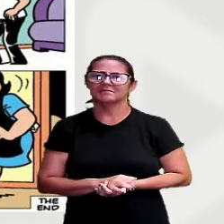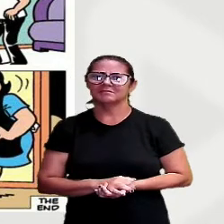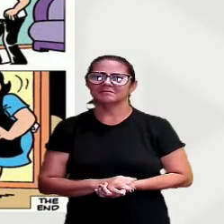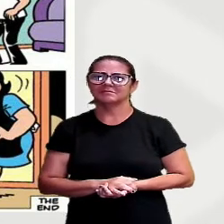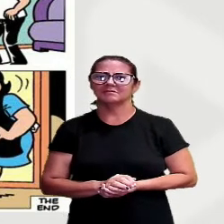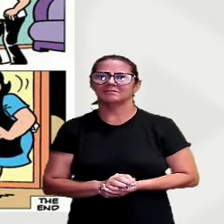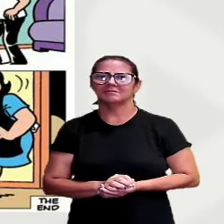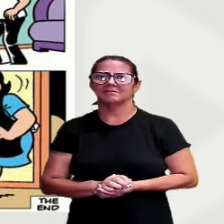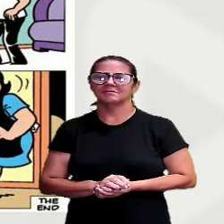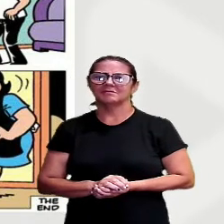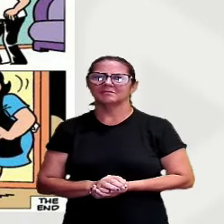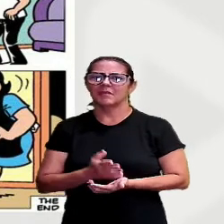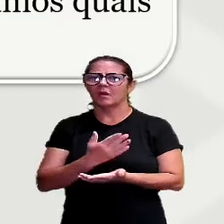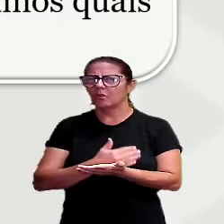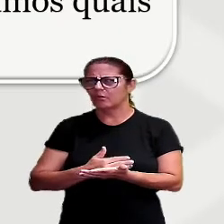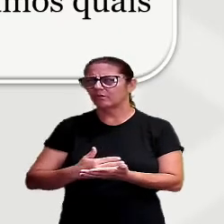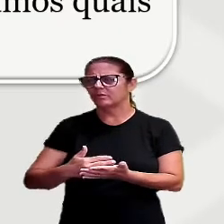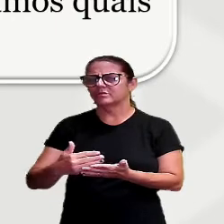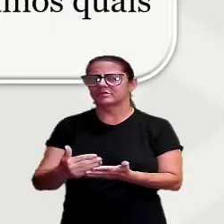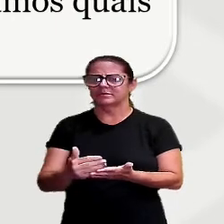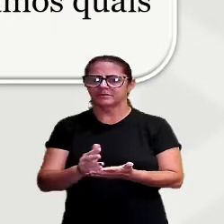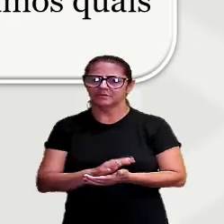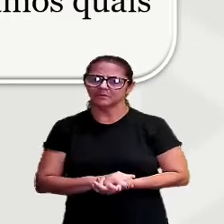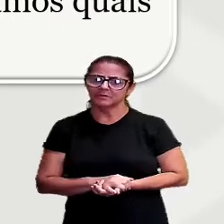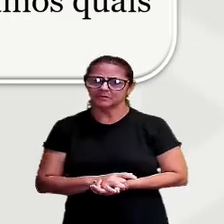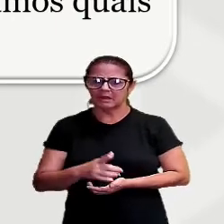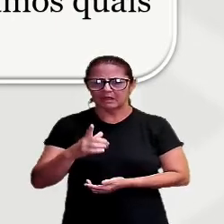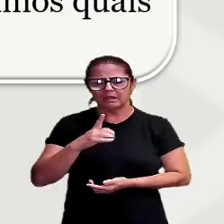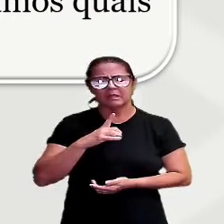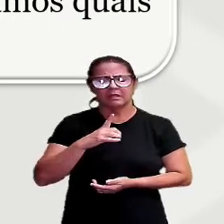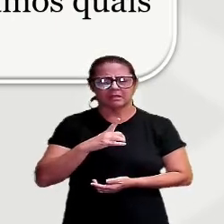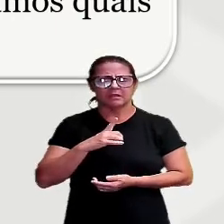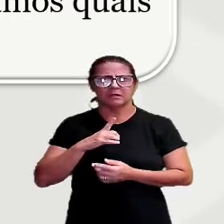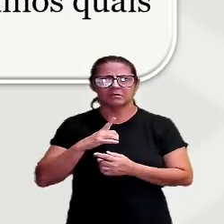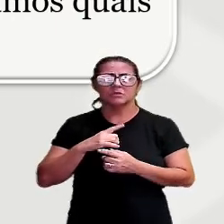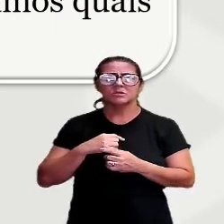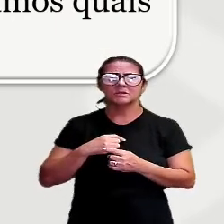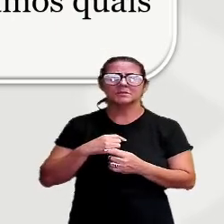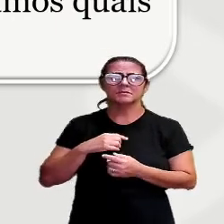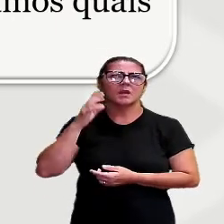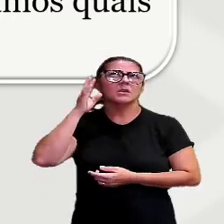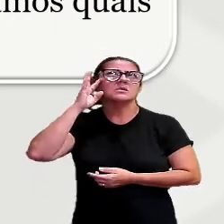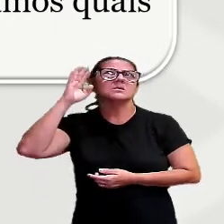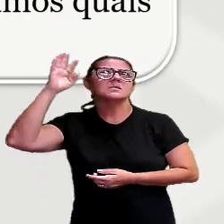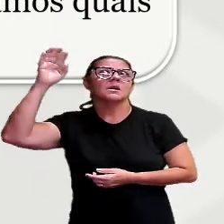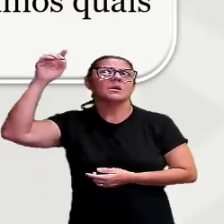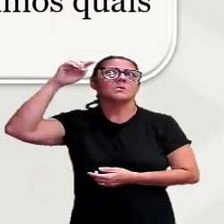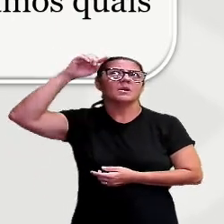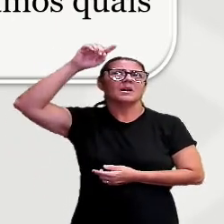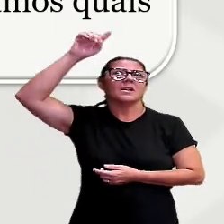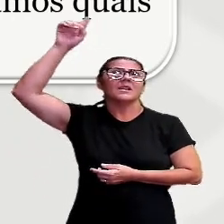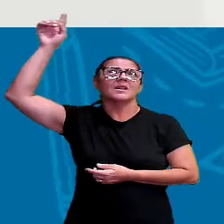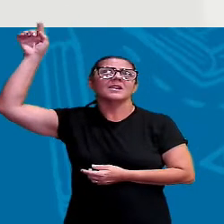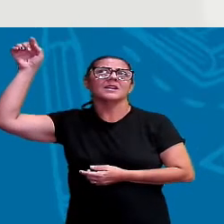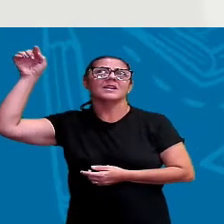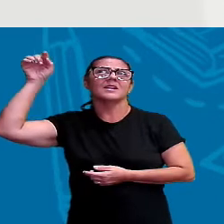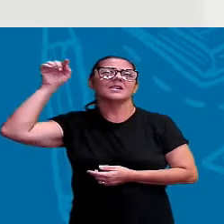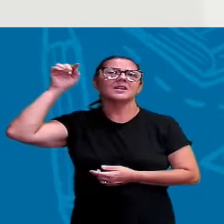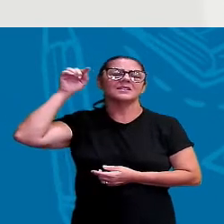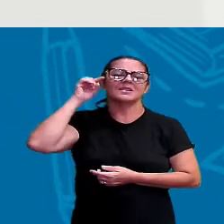Bom, continuando, nós temos a questão dos balões. Então, como eu falei no primeiro quadrinho que